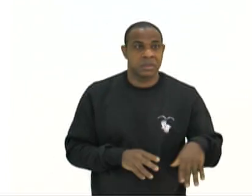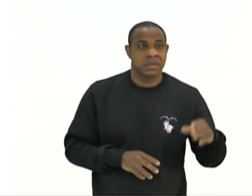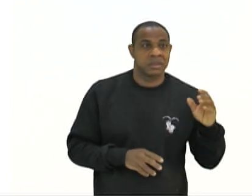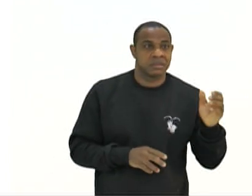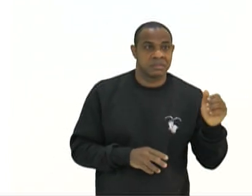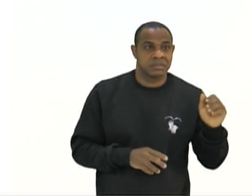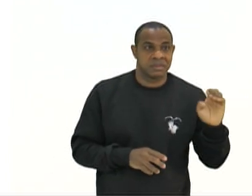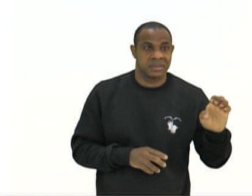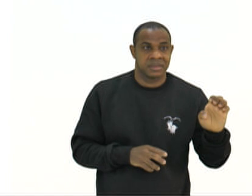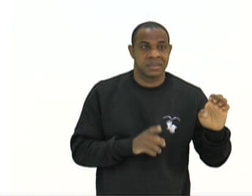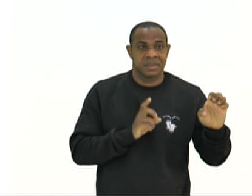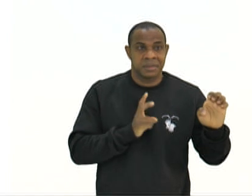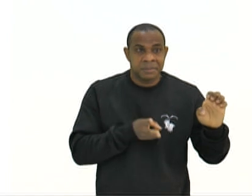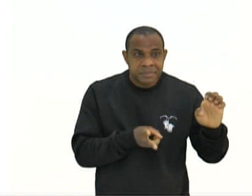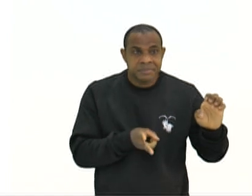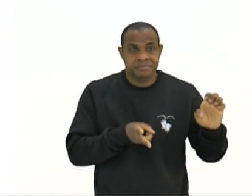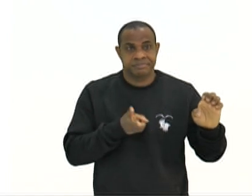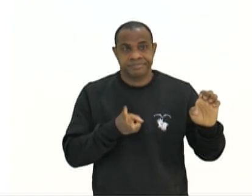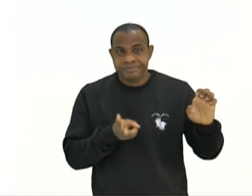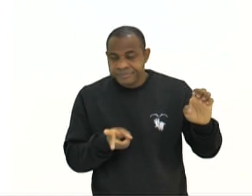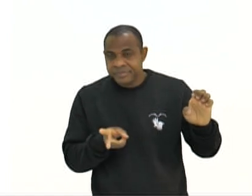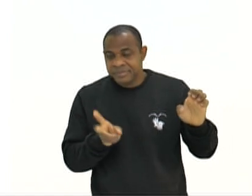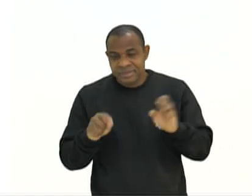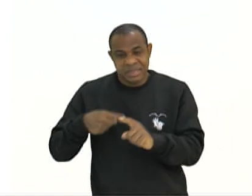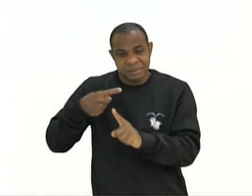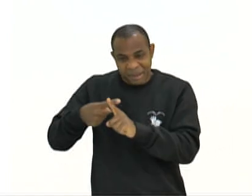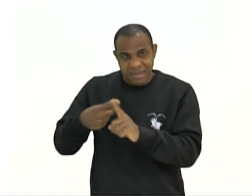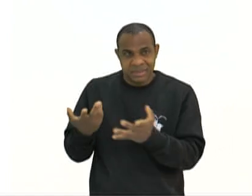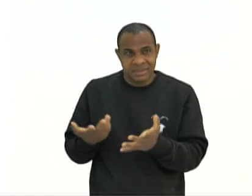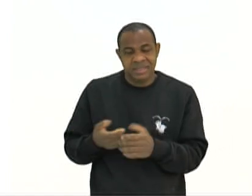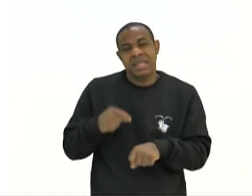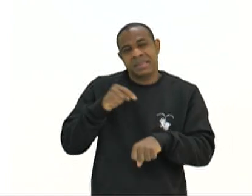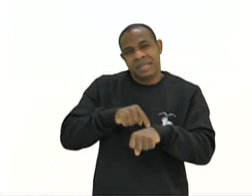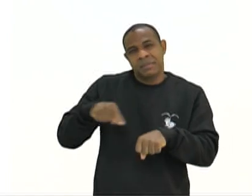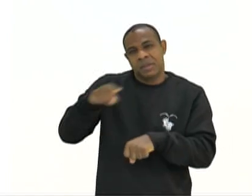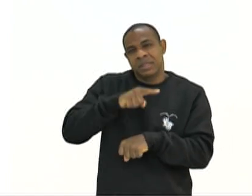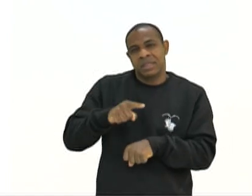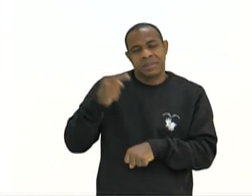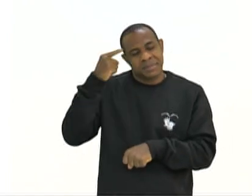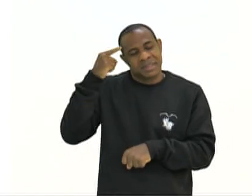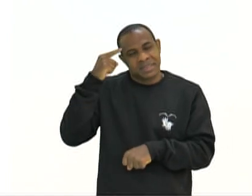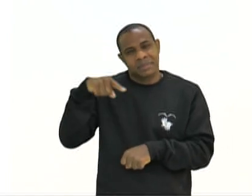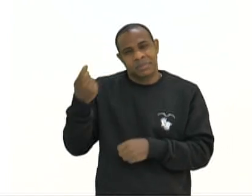manteve, manteve e mais. E mais um tempinho, daí já voltamos com a resposta.